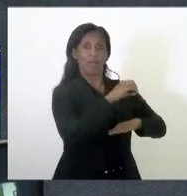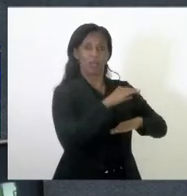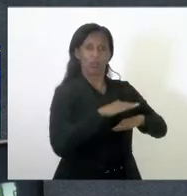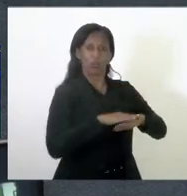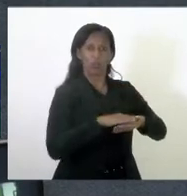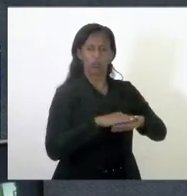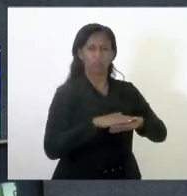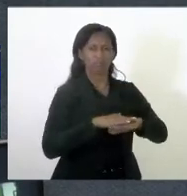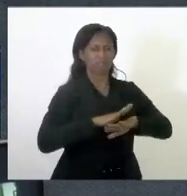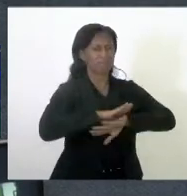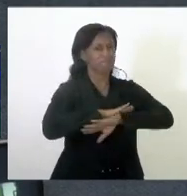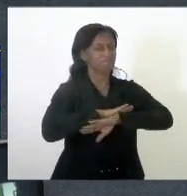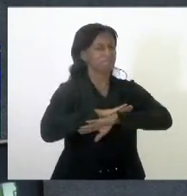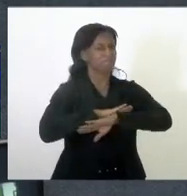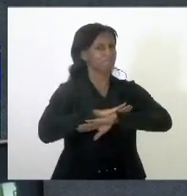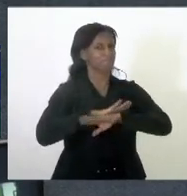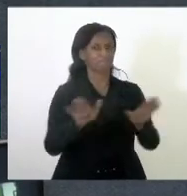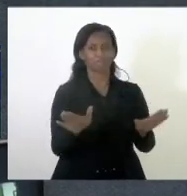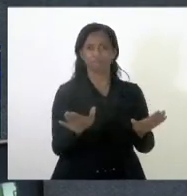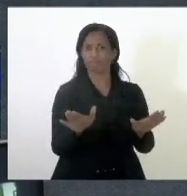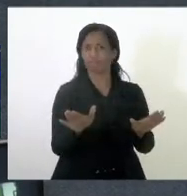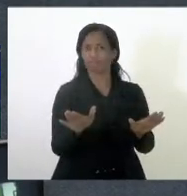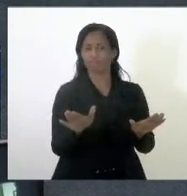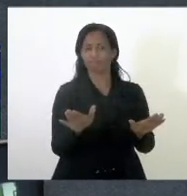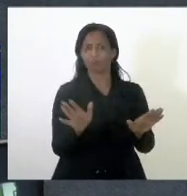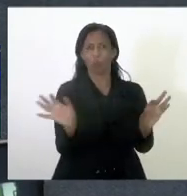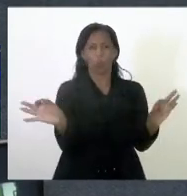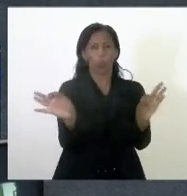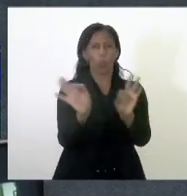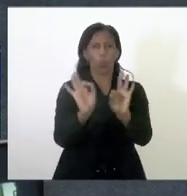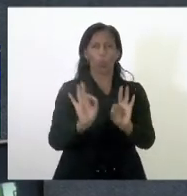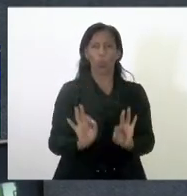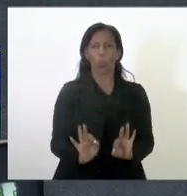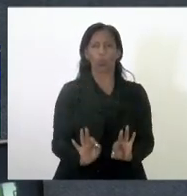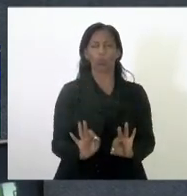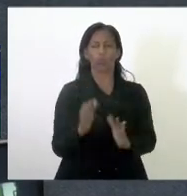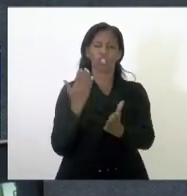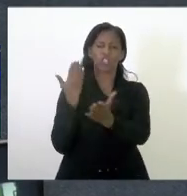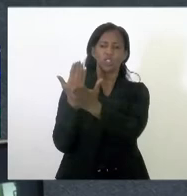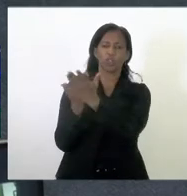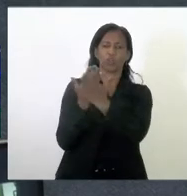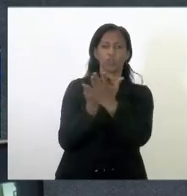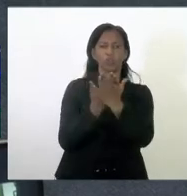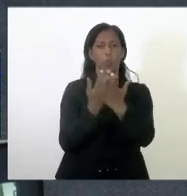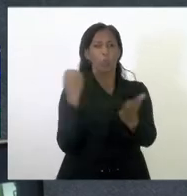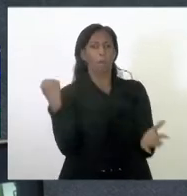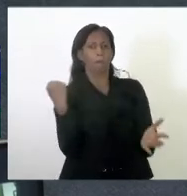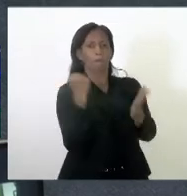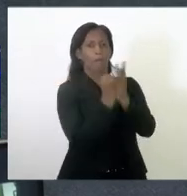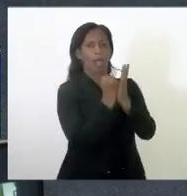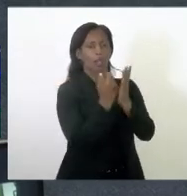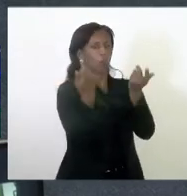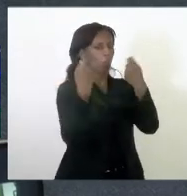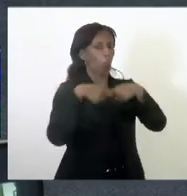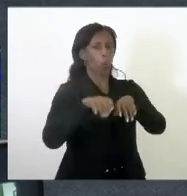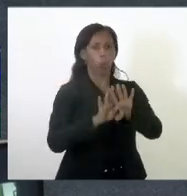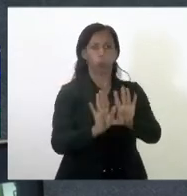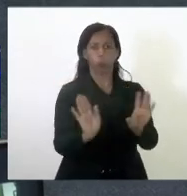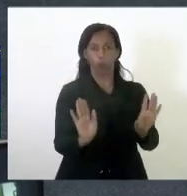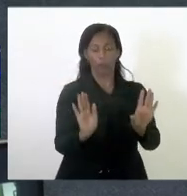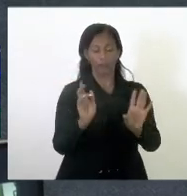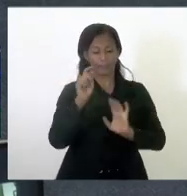sem que houvesse nenhum estudo de impacto. Ocorre que